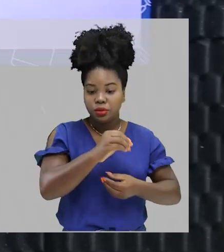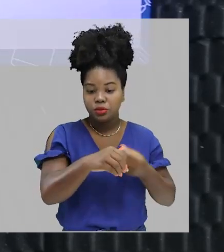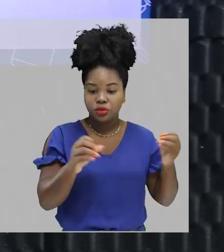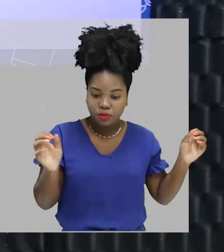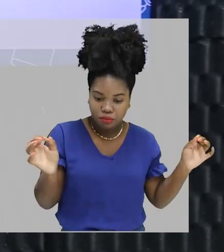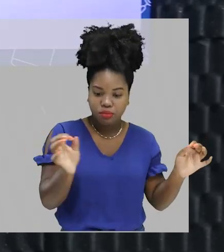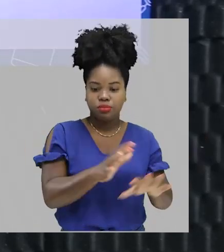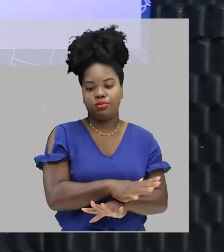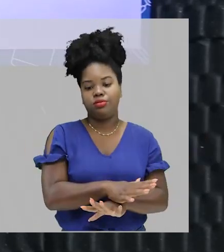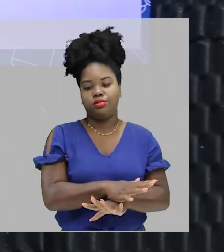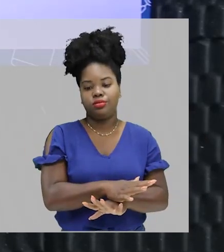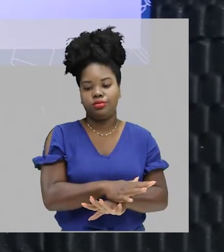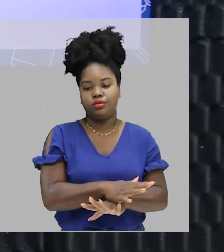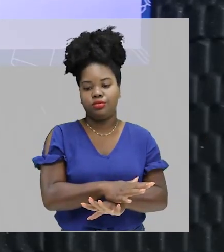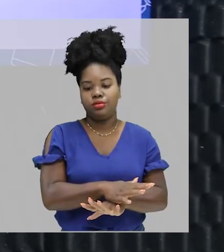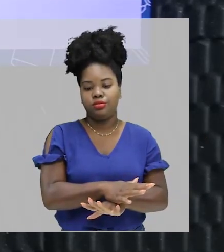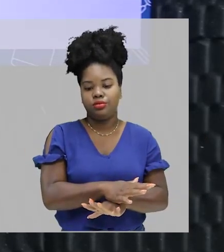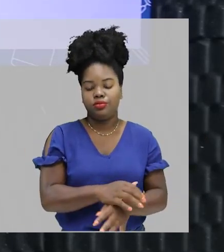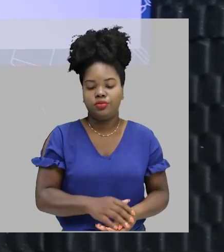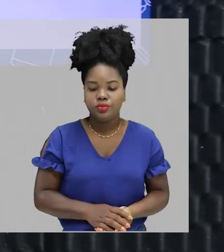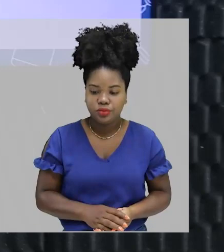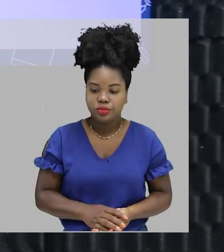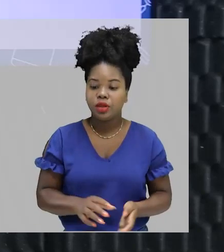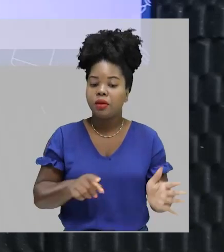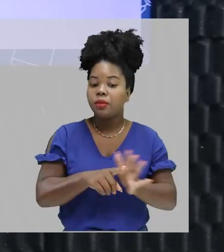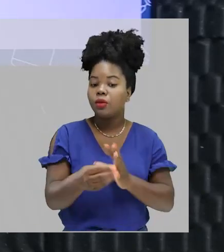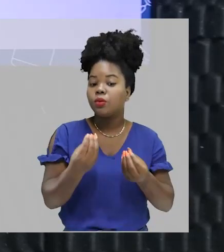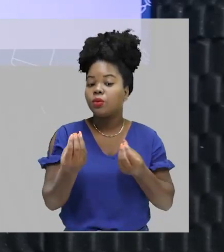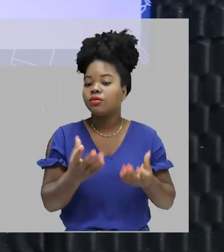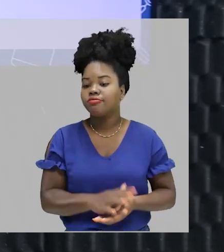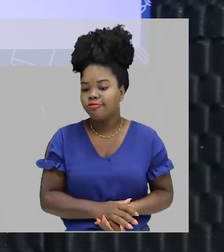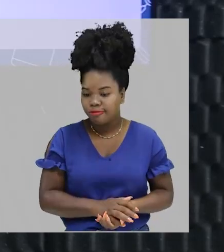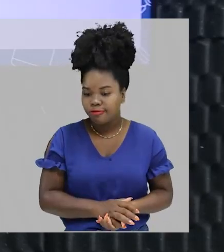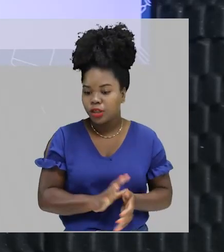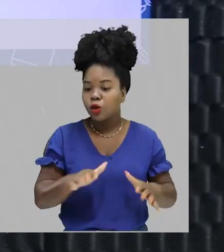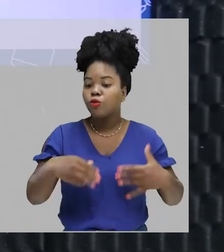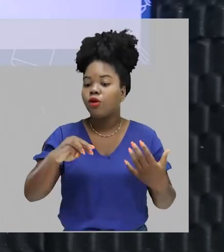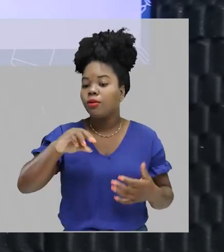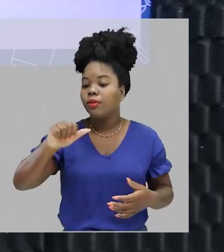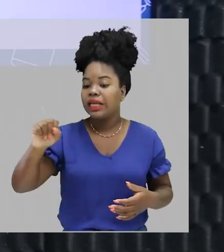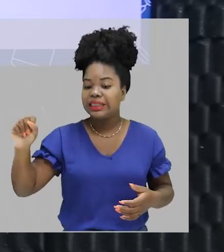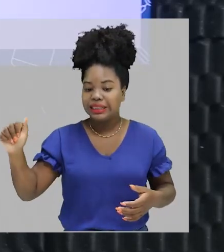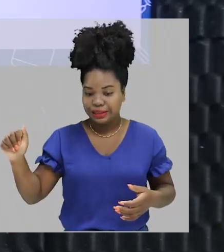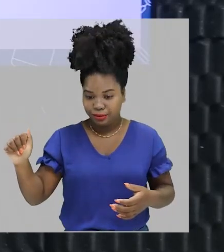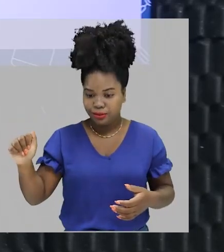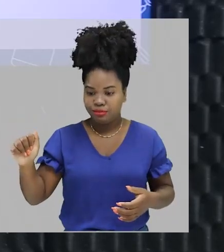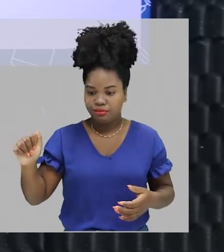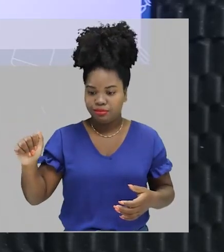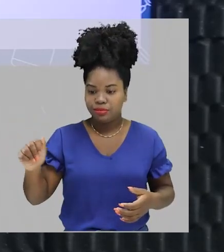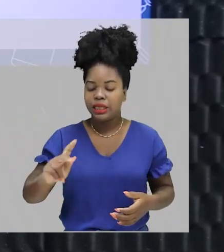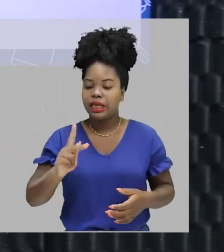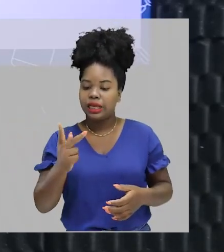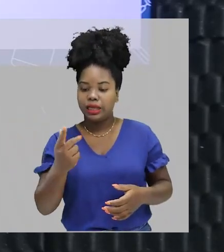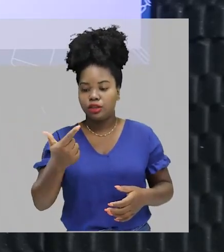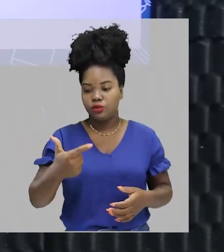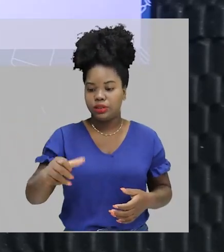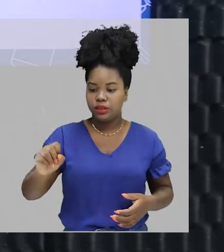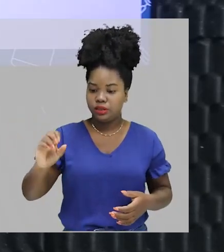equação problema. E olha só a perguntinha. Qual a massa de ácido sulfúrico, né,